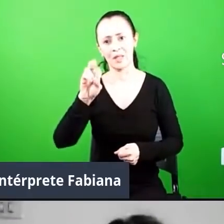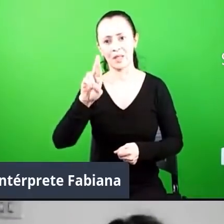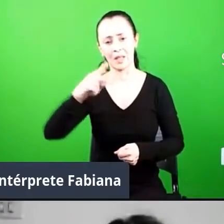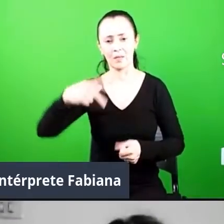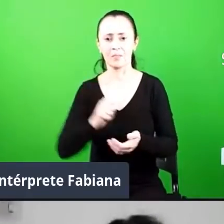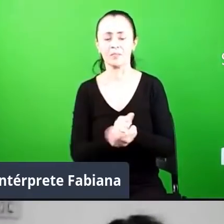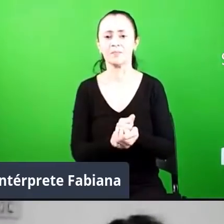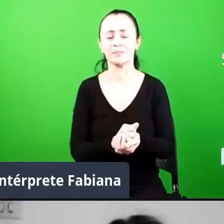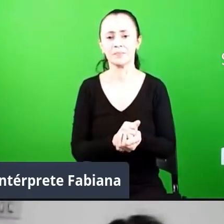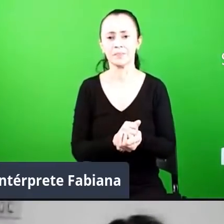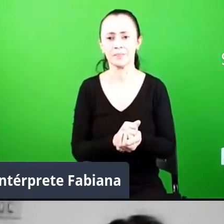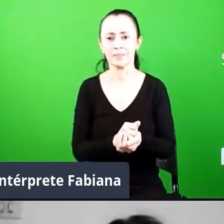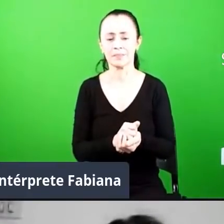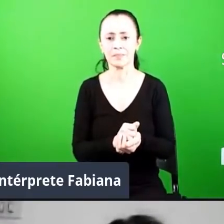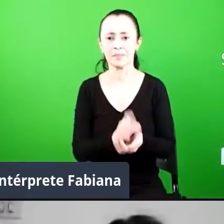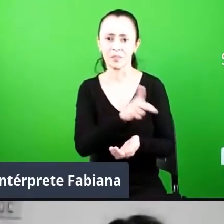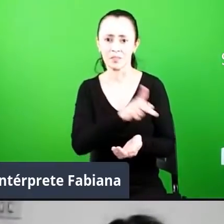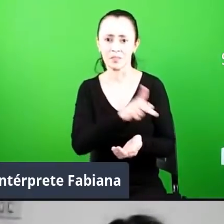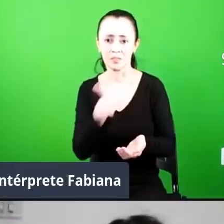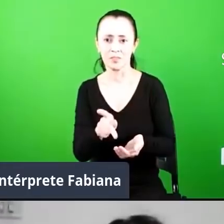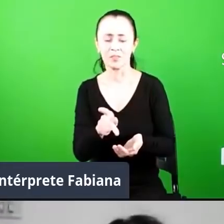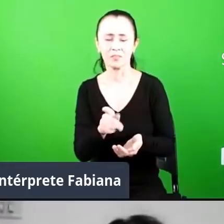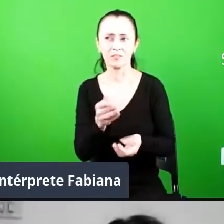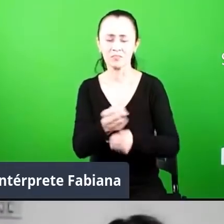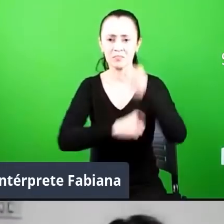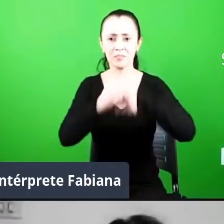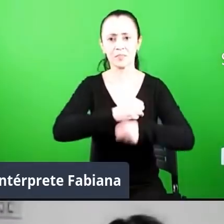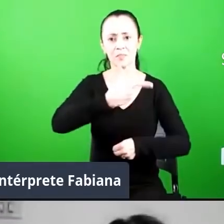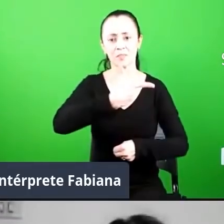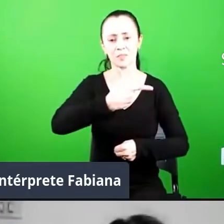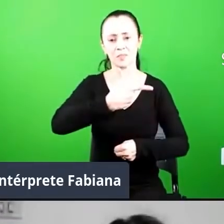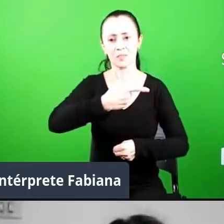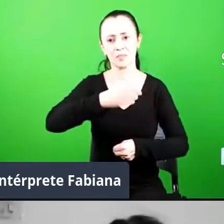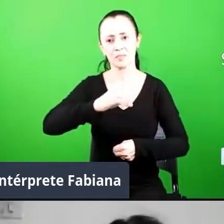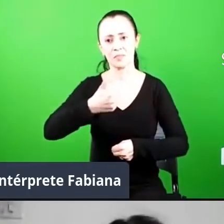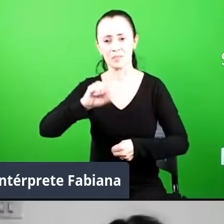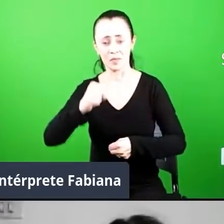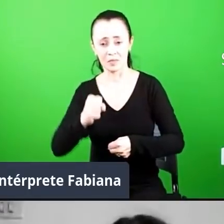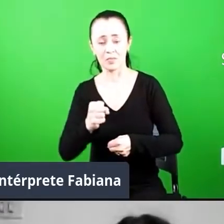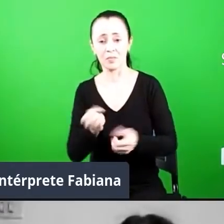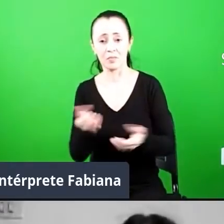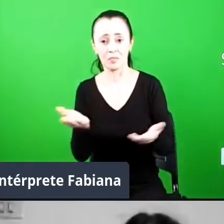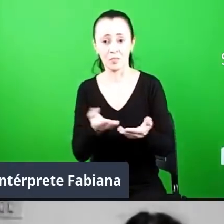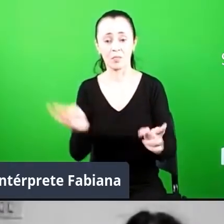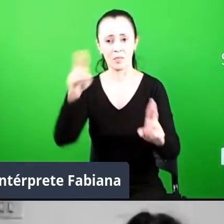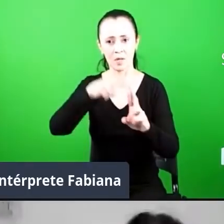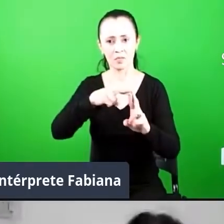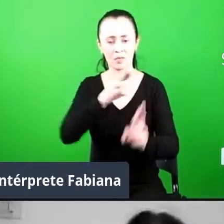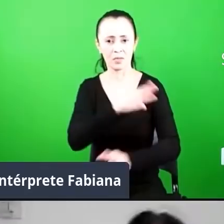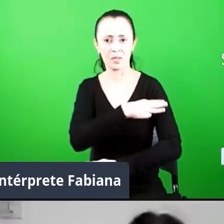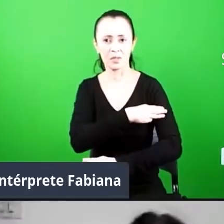Uninacional. Professora da rede desde 2018, atualmente ela é professora regente do terceiro ano da